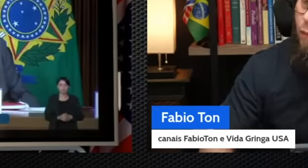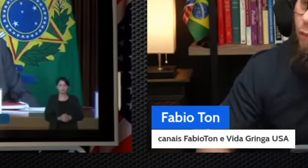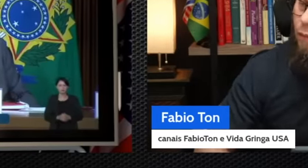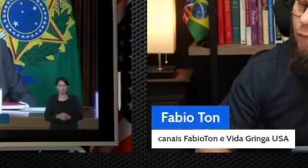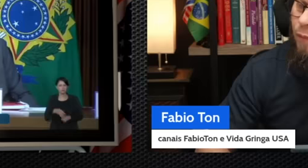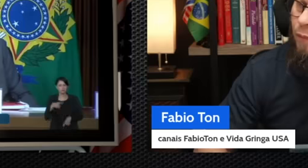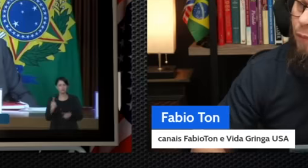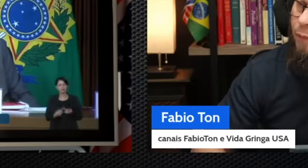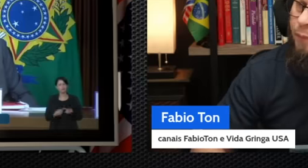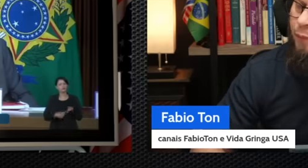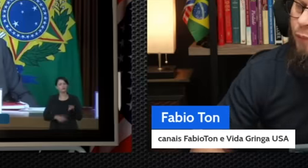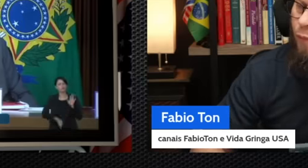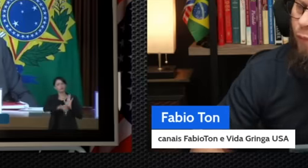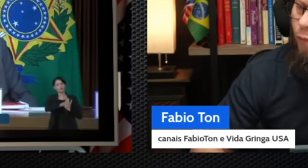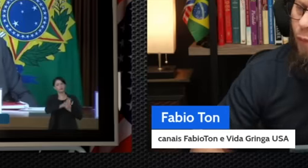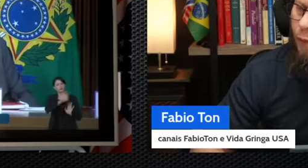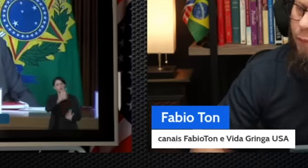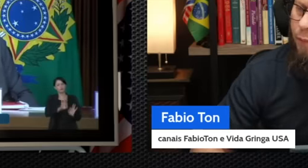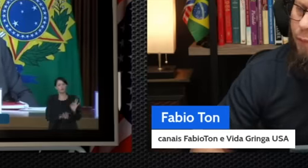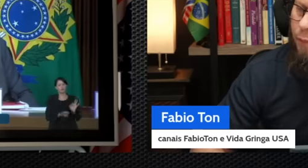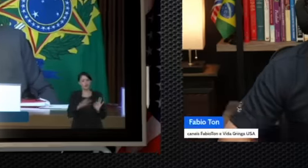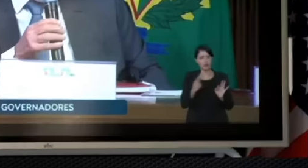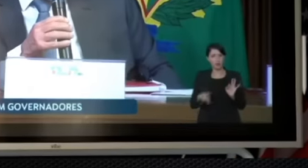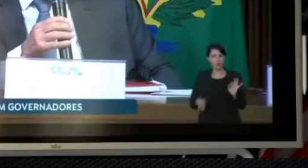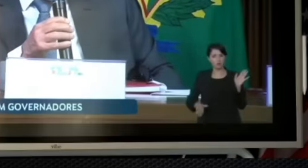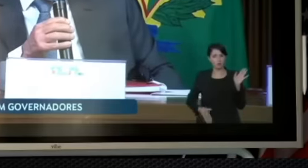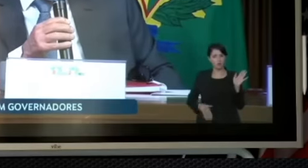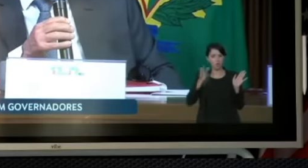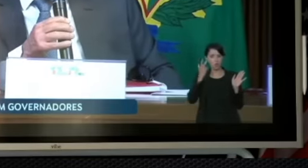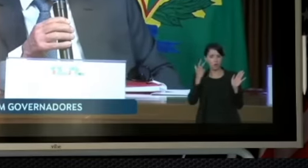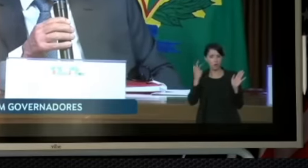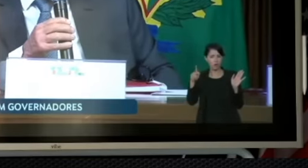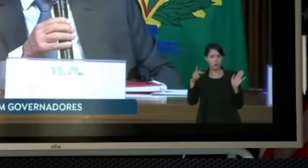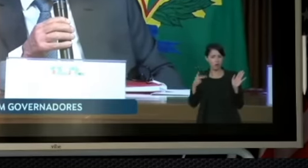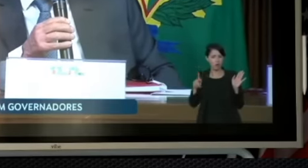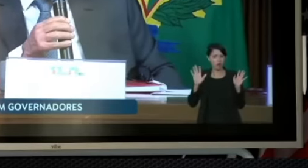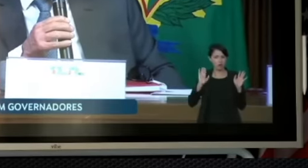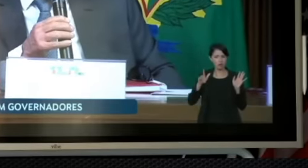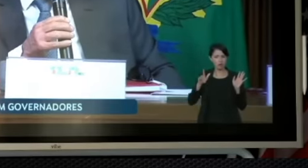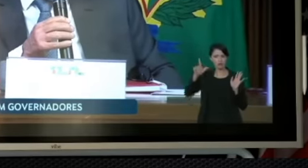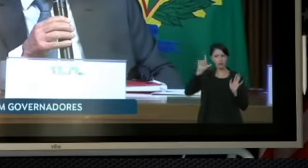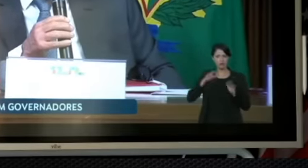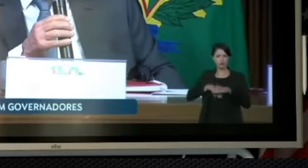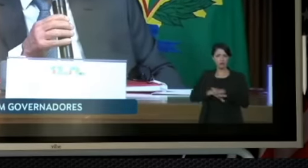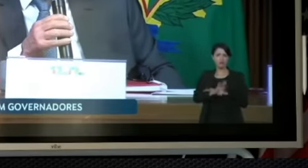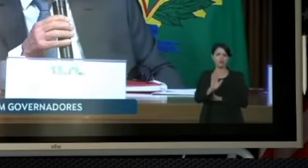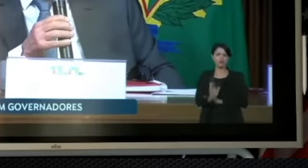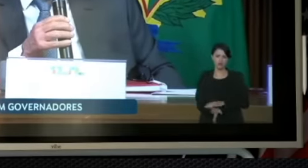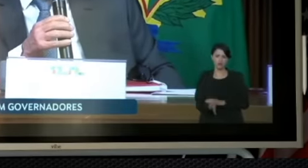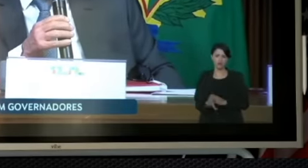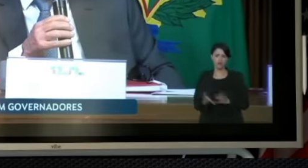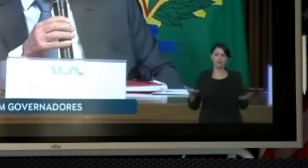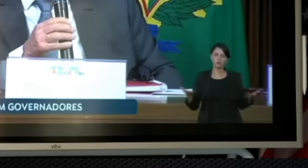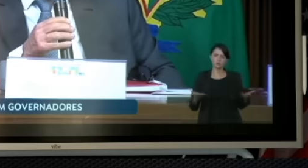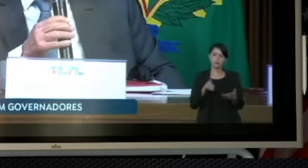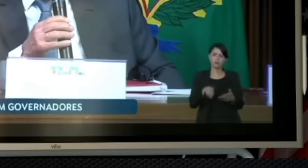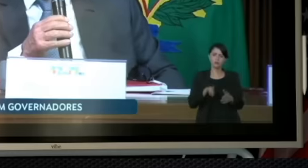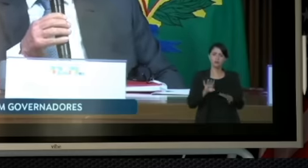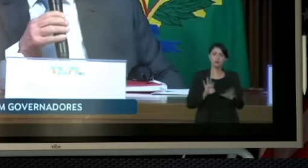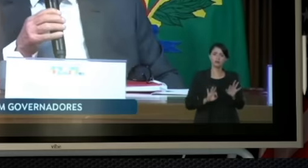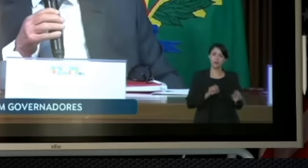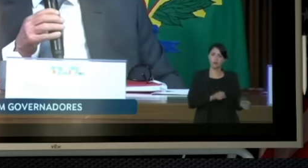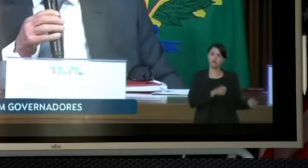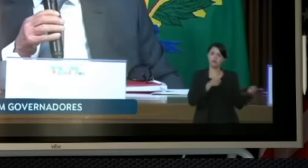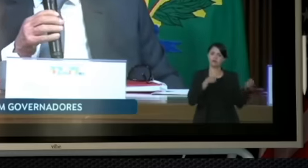o crime organizado hoje não é mais o bandido comum que a gente estava habituado a lidar hoje é uma organização